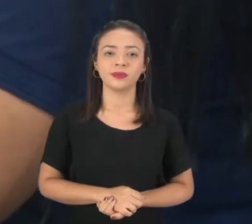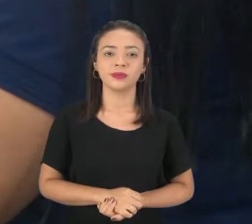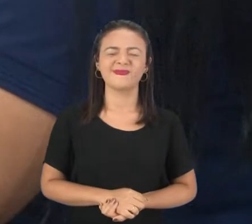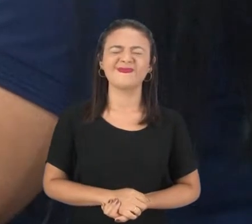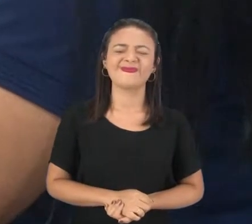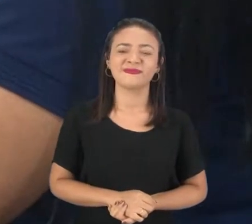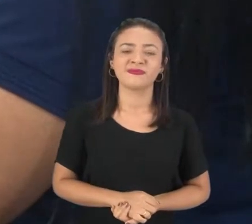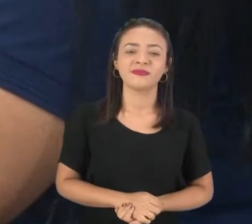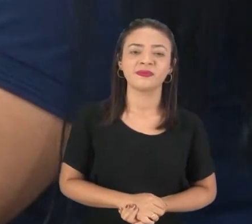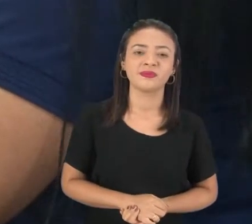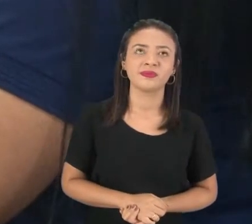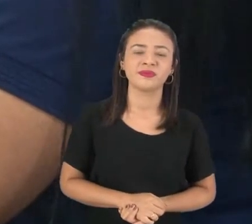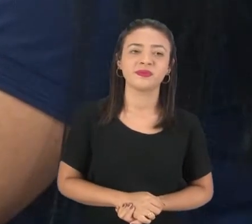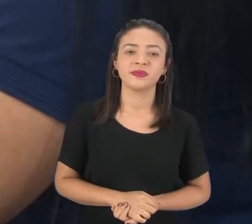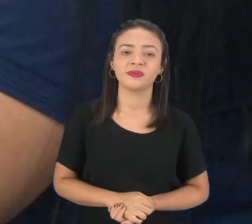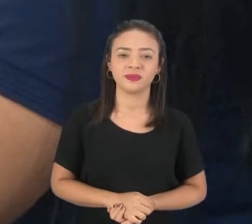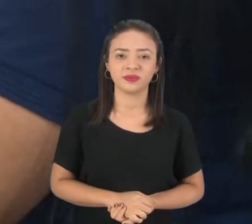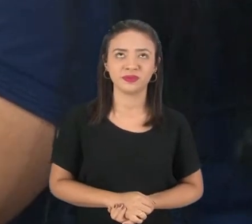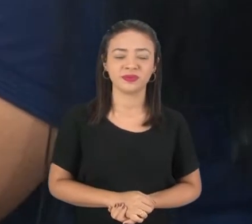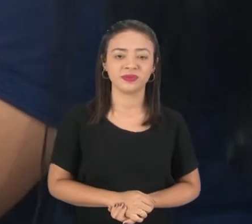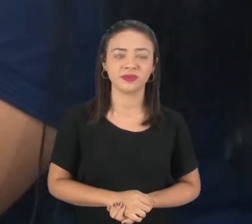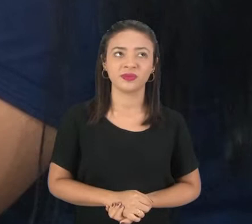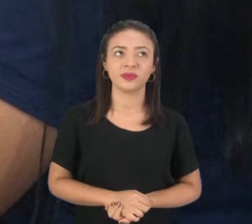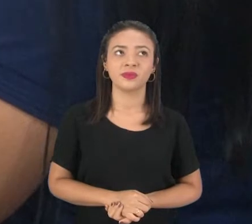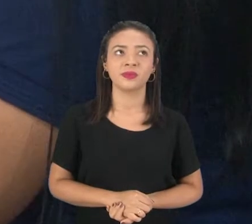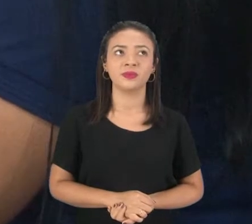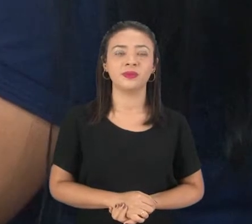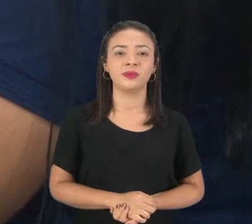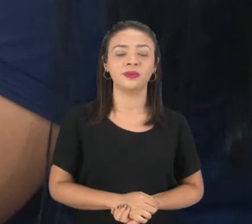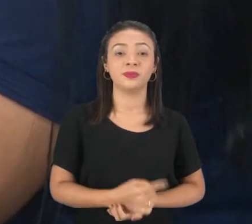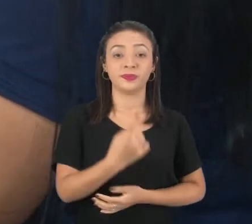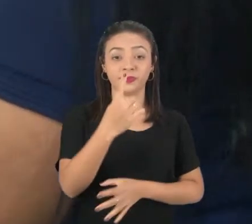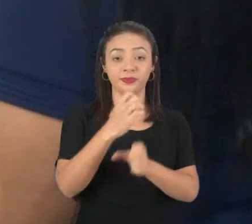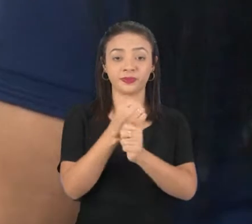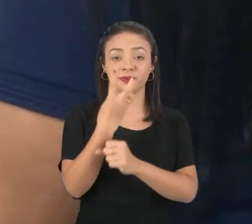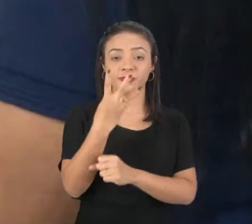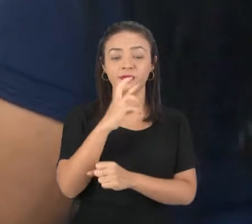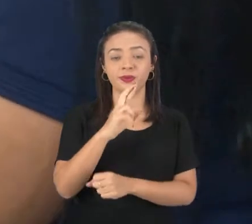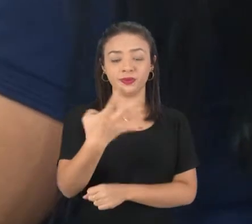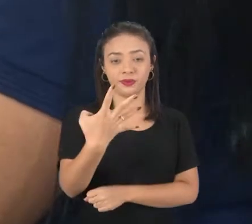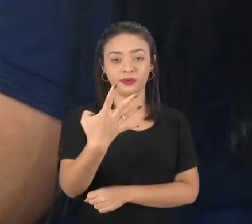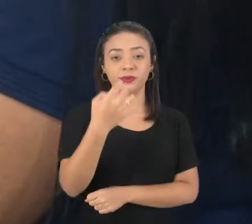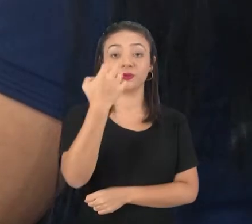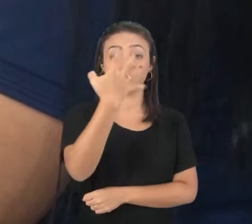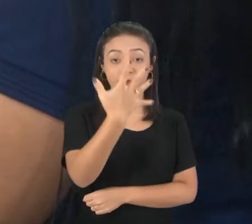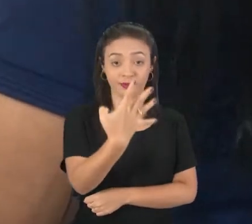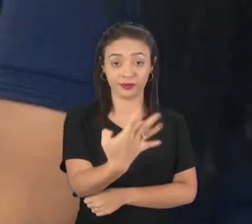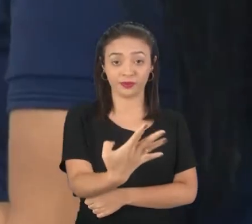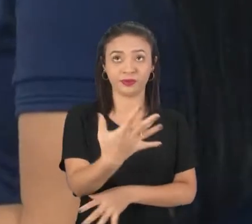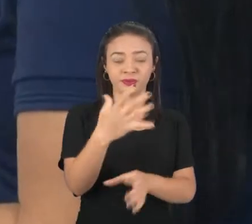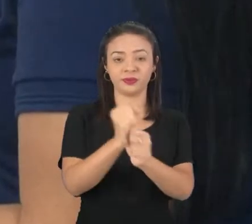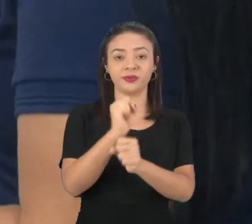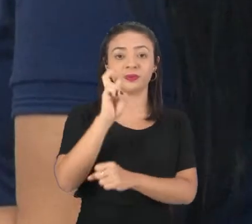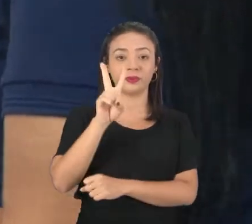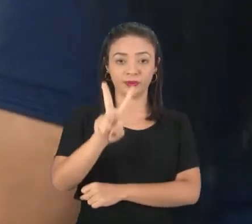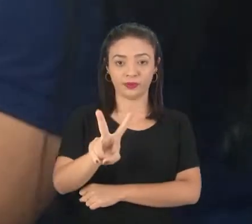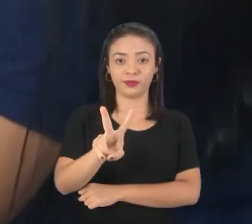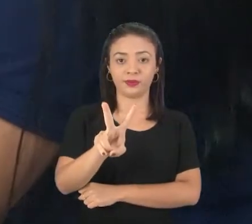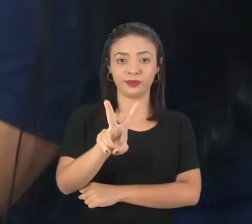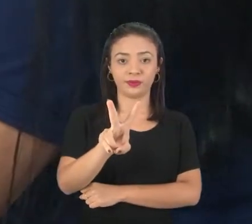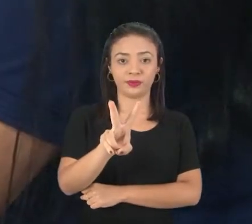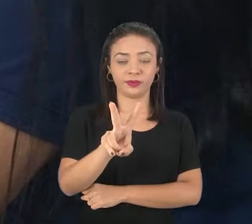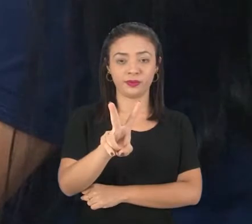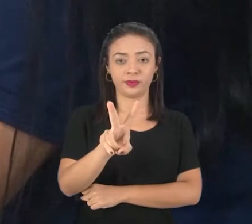antes de eu colocar aqui the sky like no no meu Total então um mais três quatro e mais dois